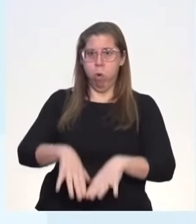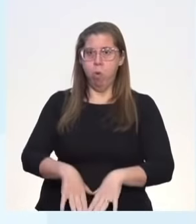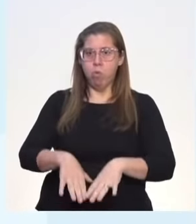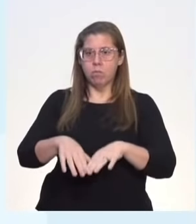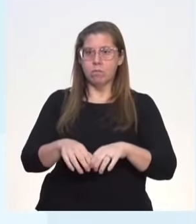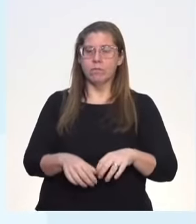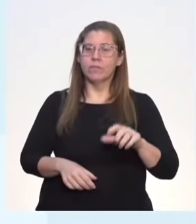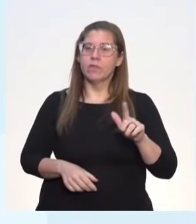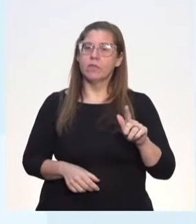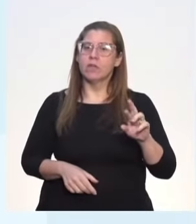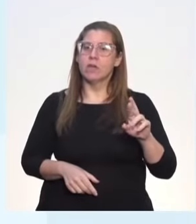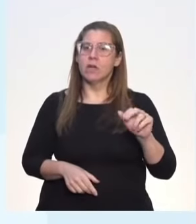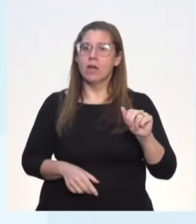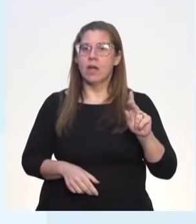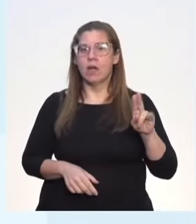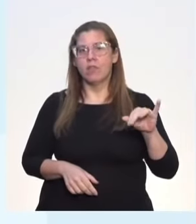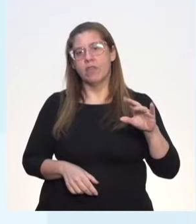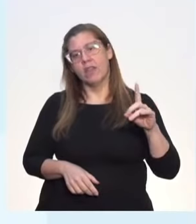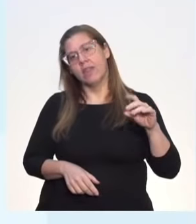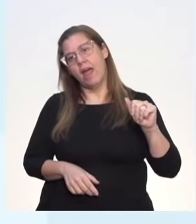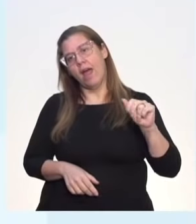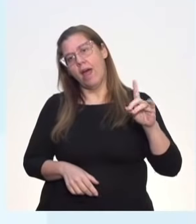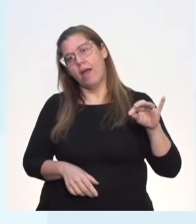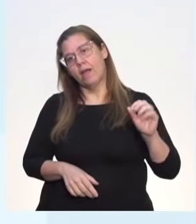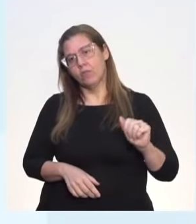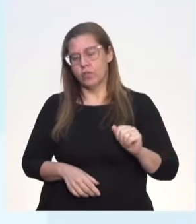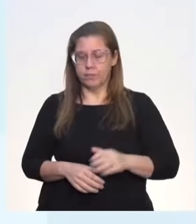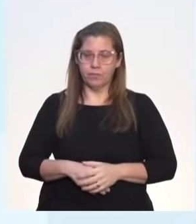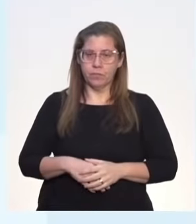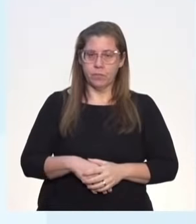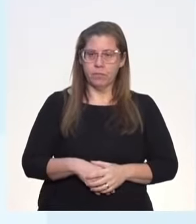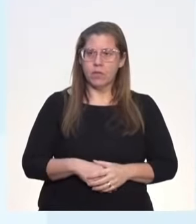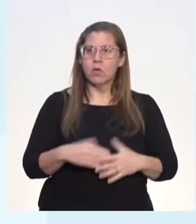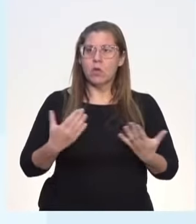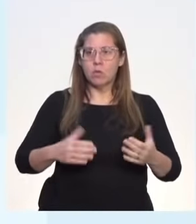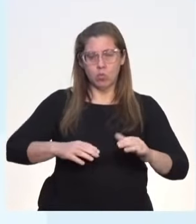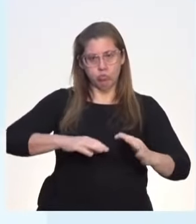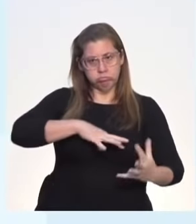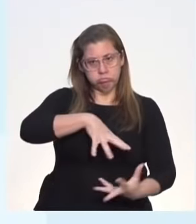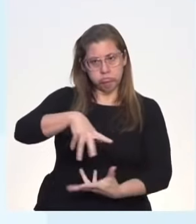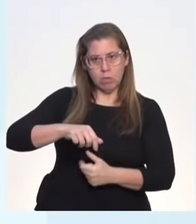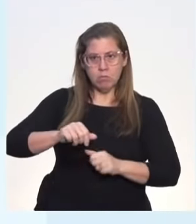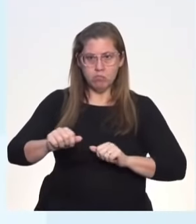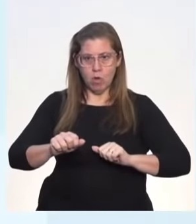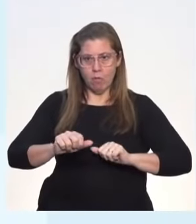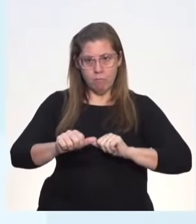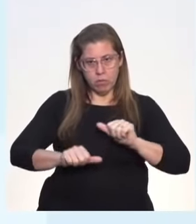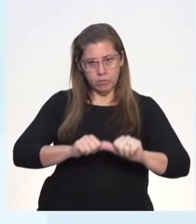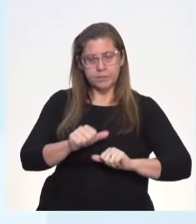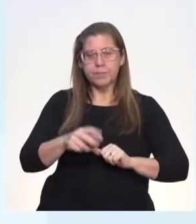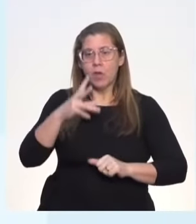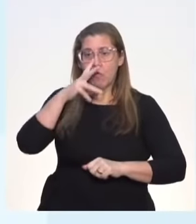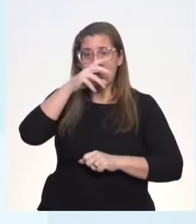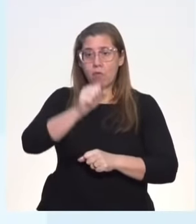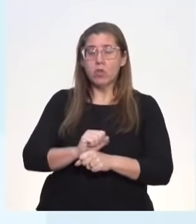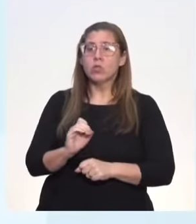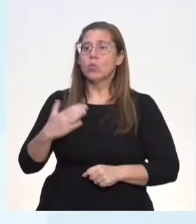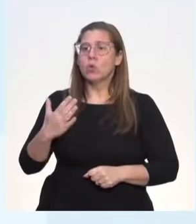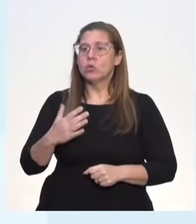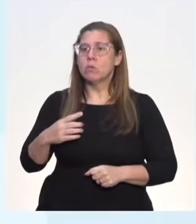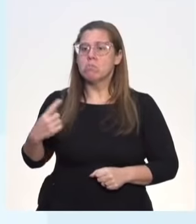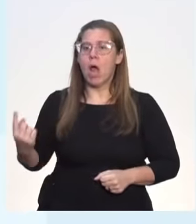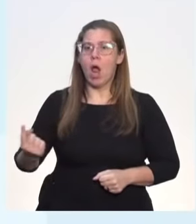gravitacional e na terra dizemos que um objeto está sujeito a força gravitacional e quanto